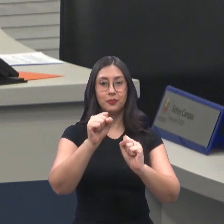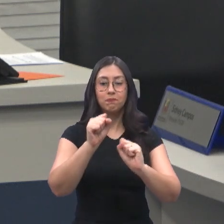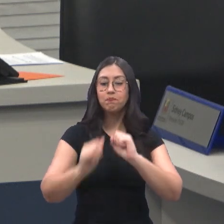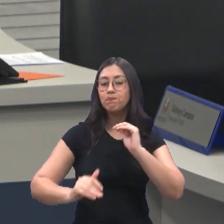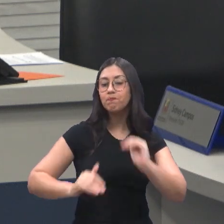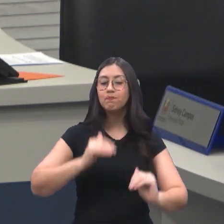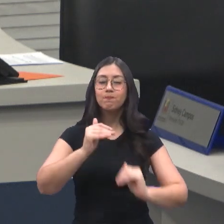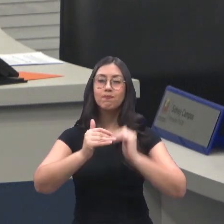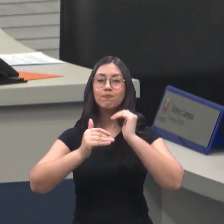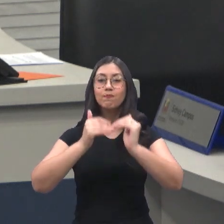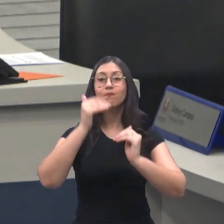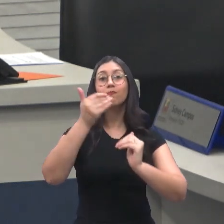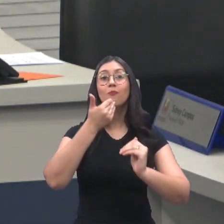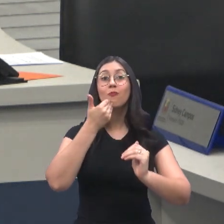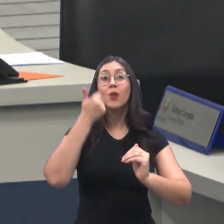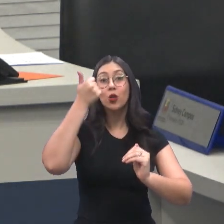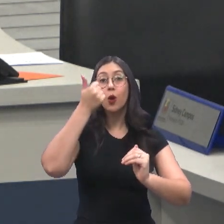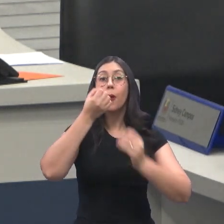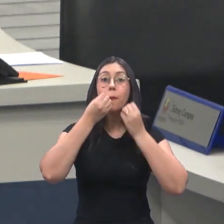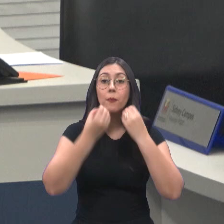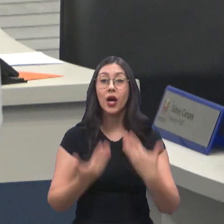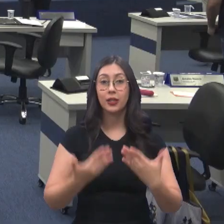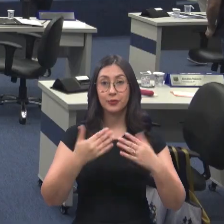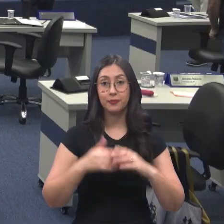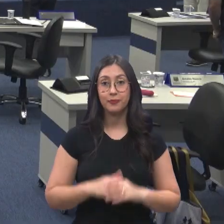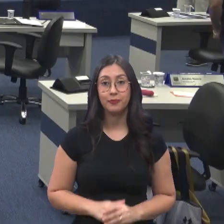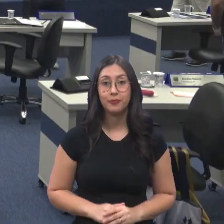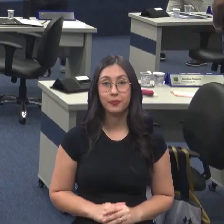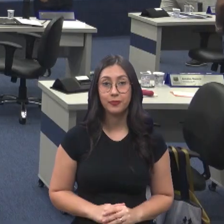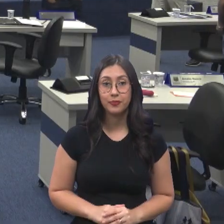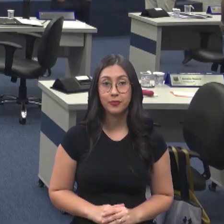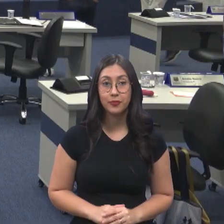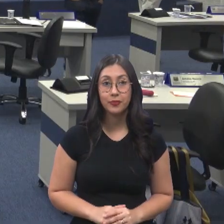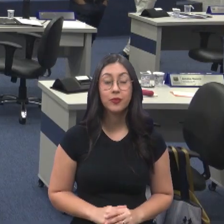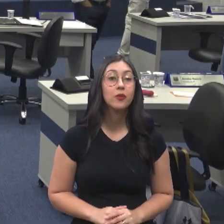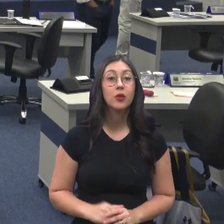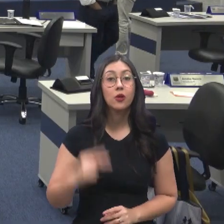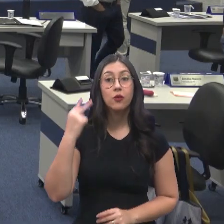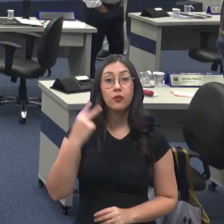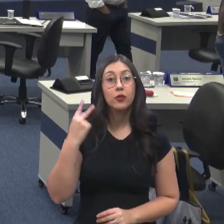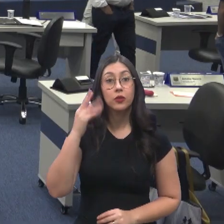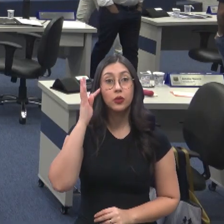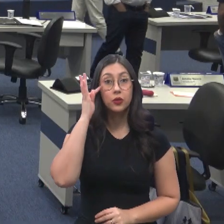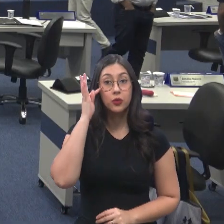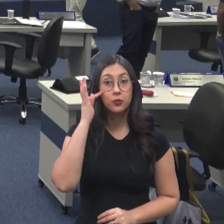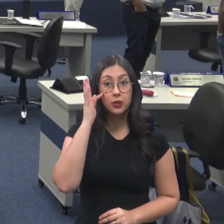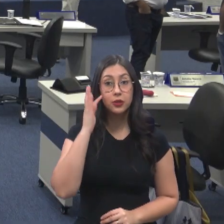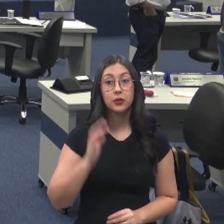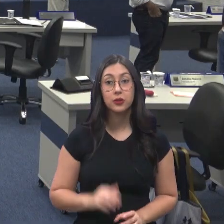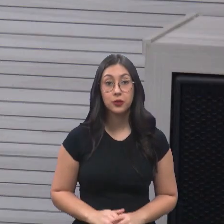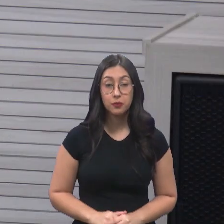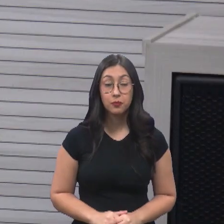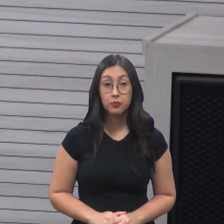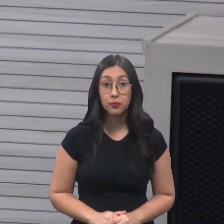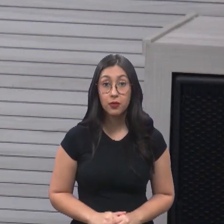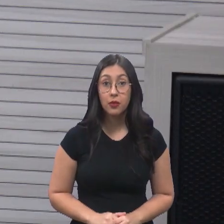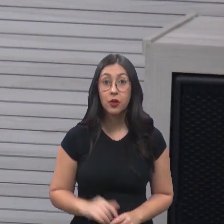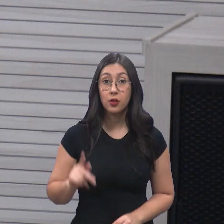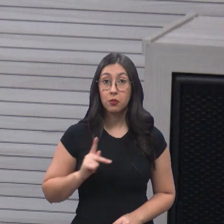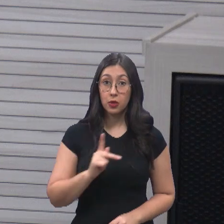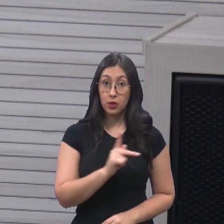mais fazer o bem. Conta com a gente. Com a palavra, o vereador Tomás Henrique. Presidente,